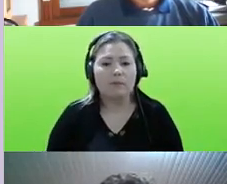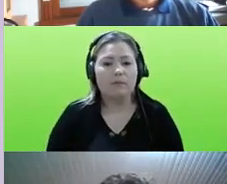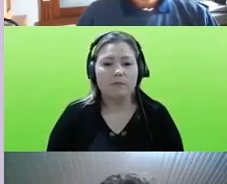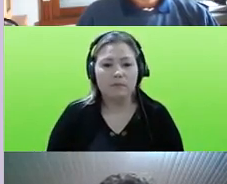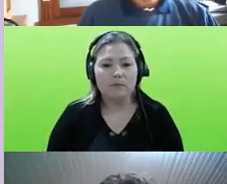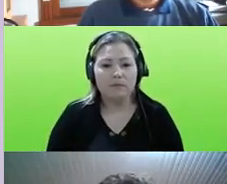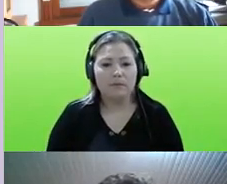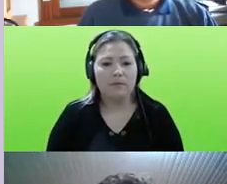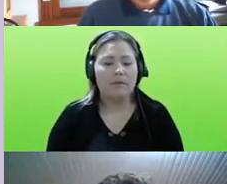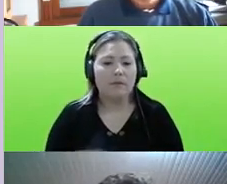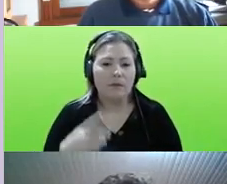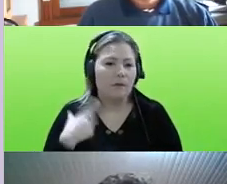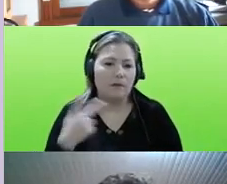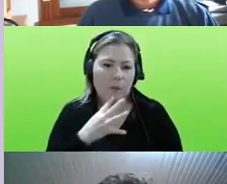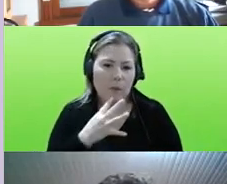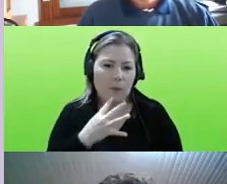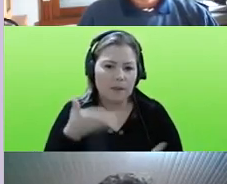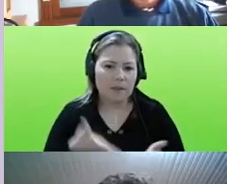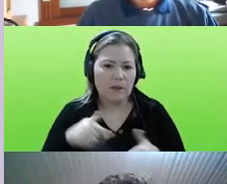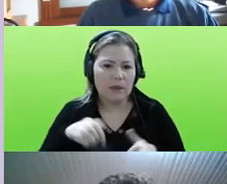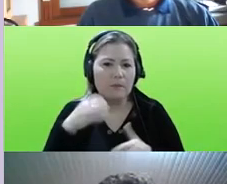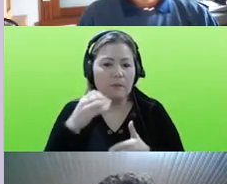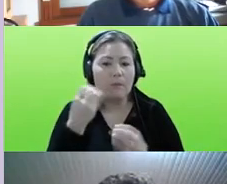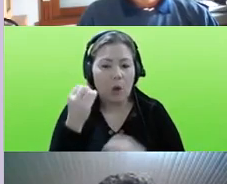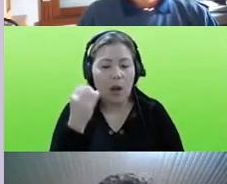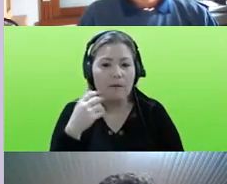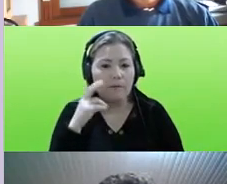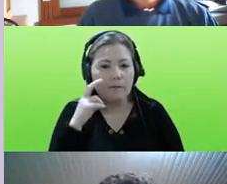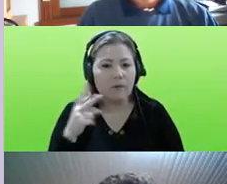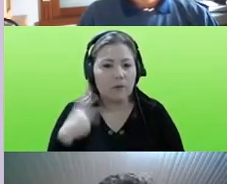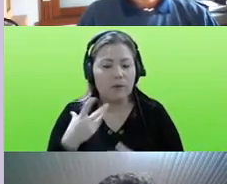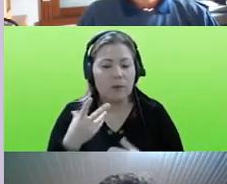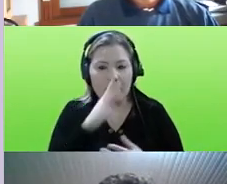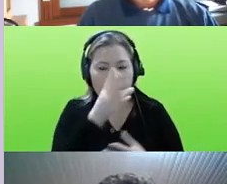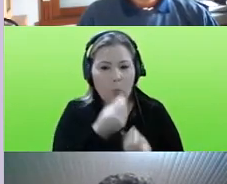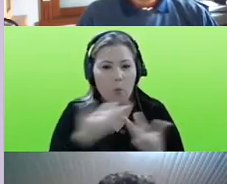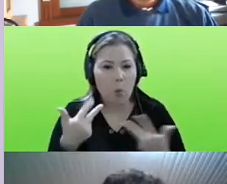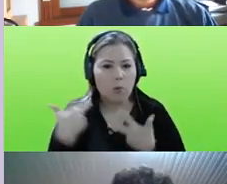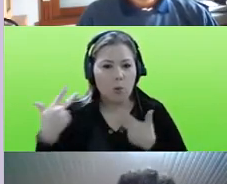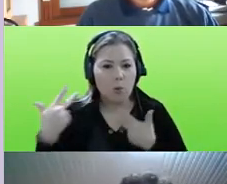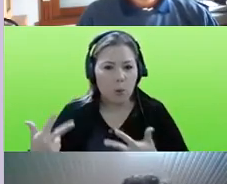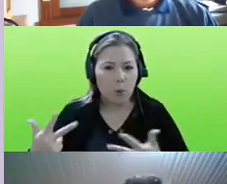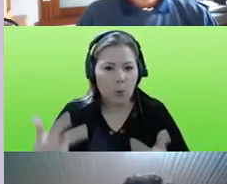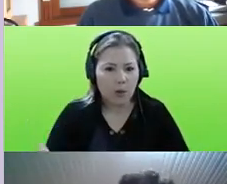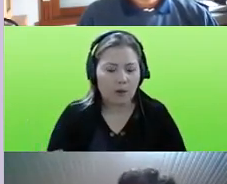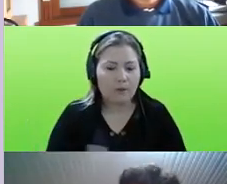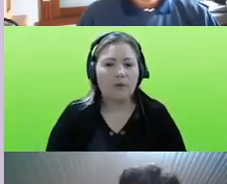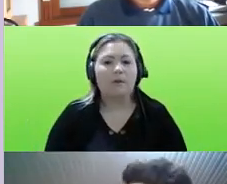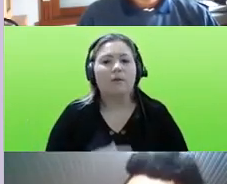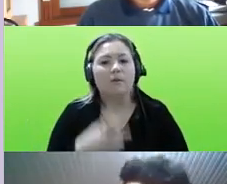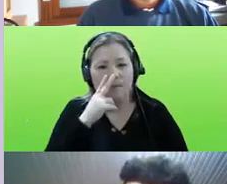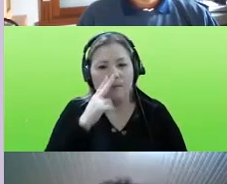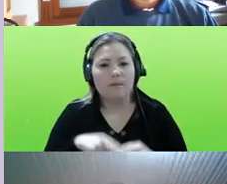a gente se conheceu aqui em Porto Alegre e viu que tínhamos muitas coisas em comum, além desse background